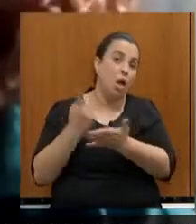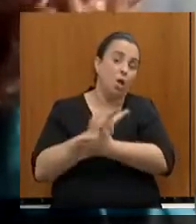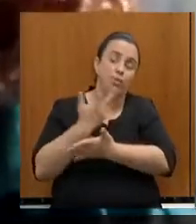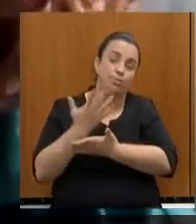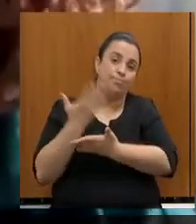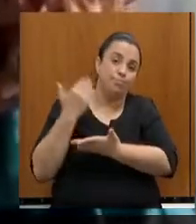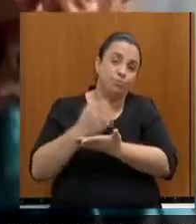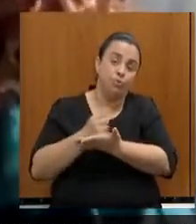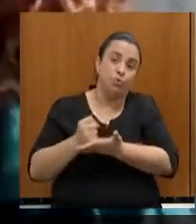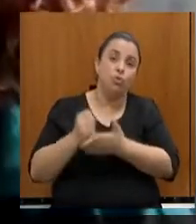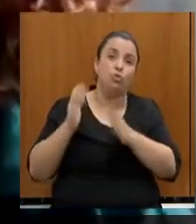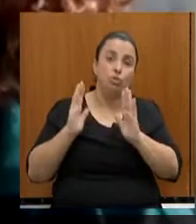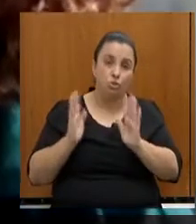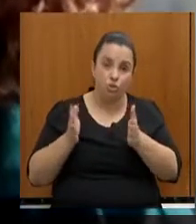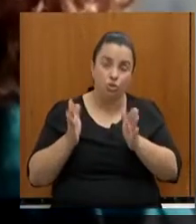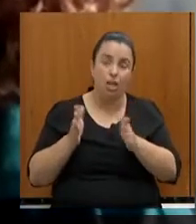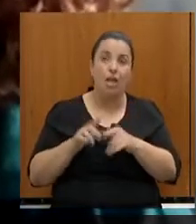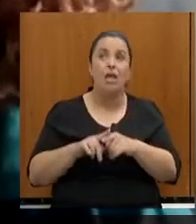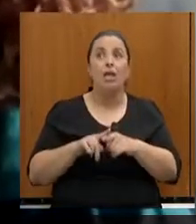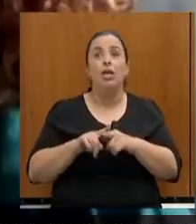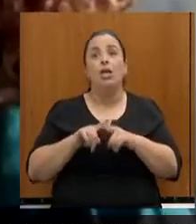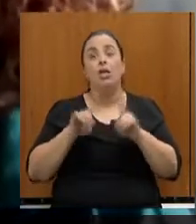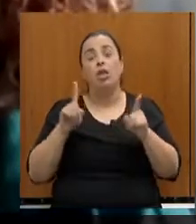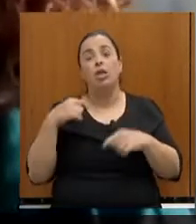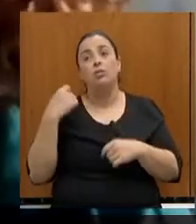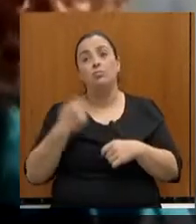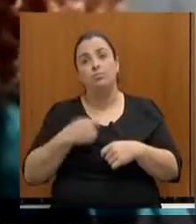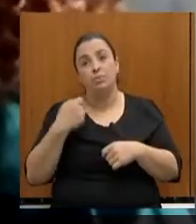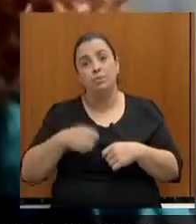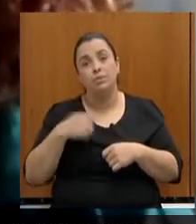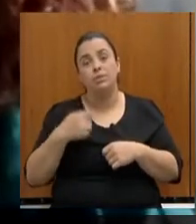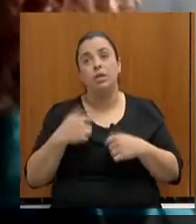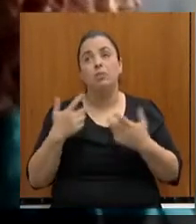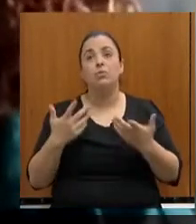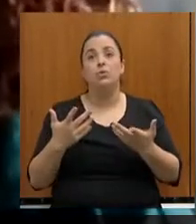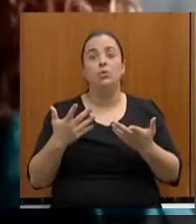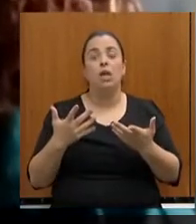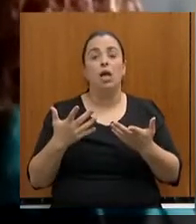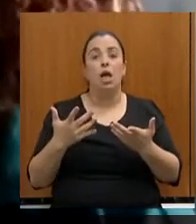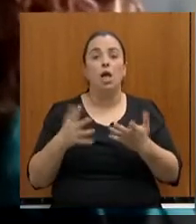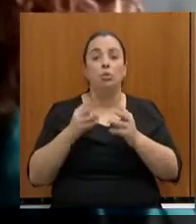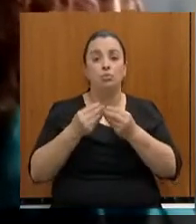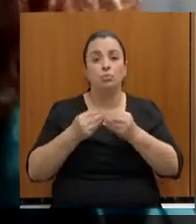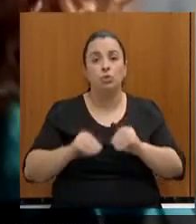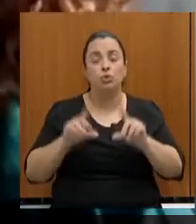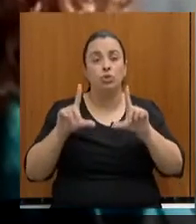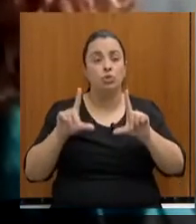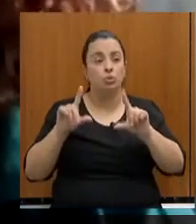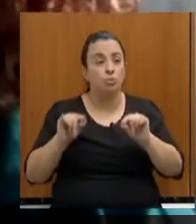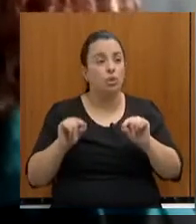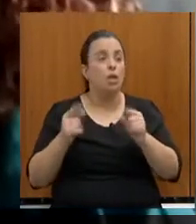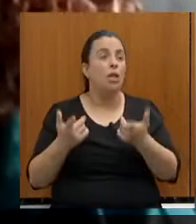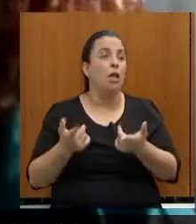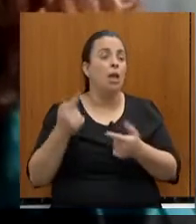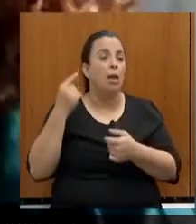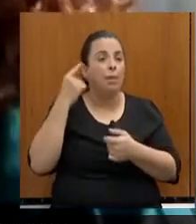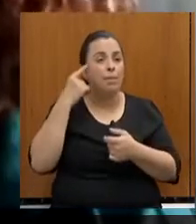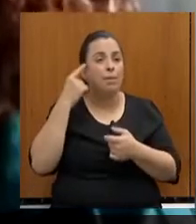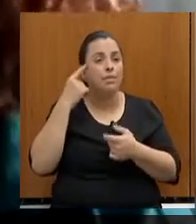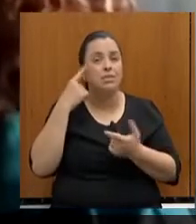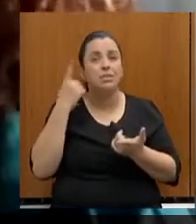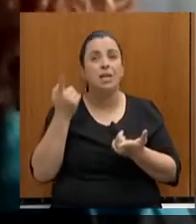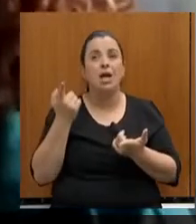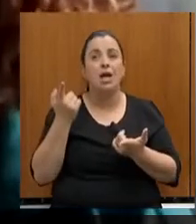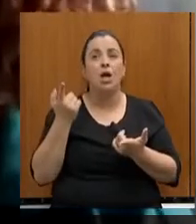Com certeza reduzir os danos ele vá uma mineração não tô falando